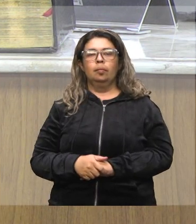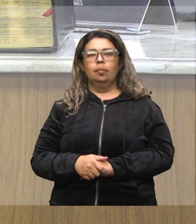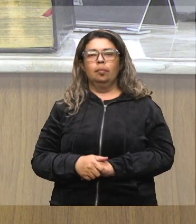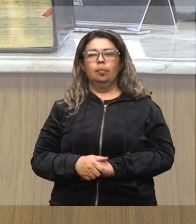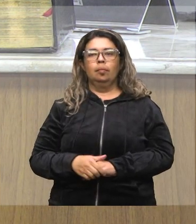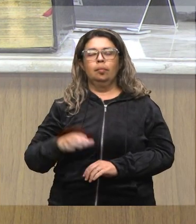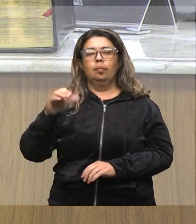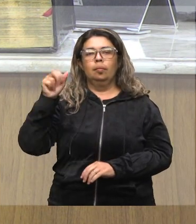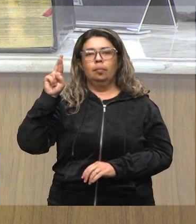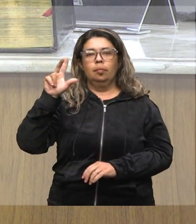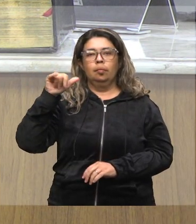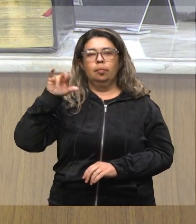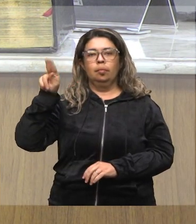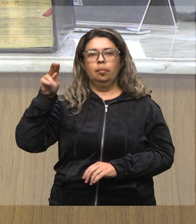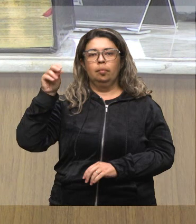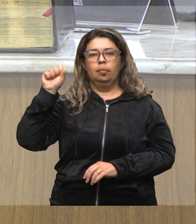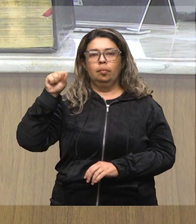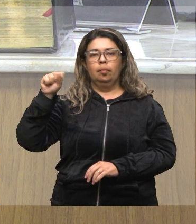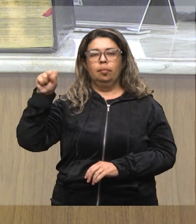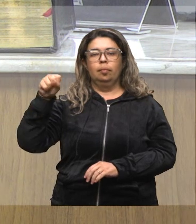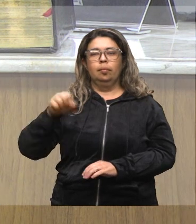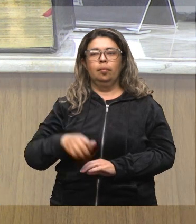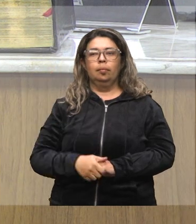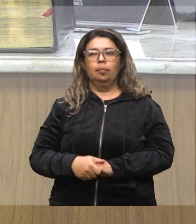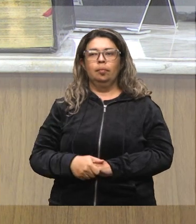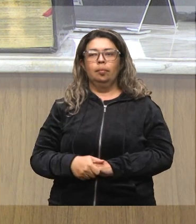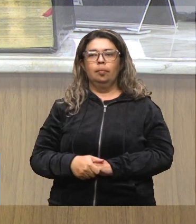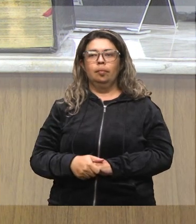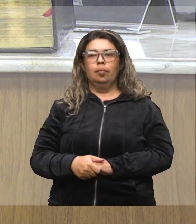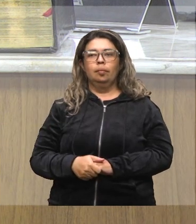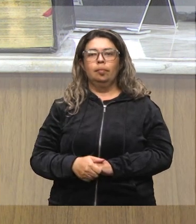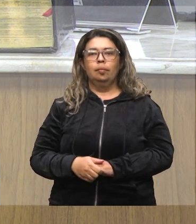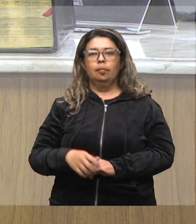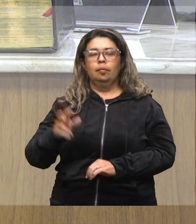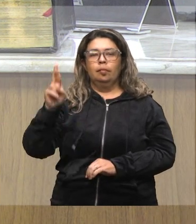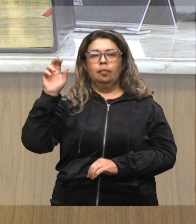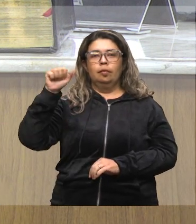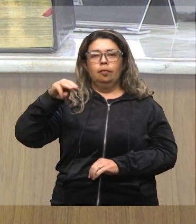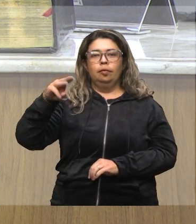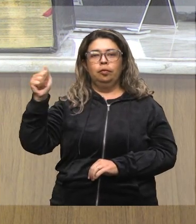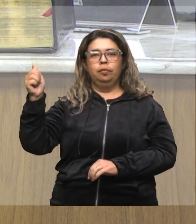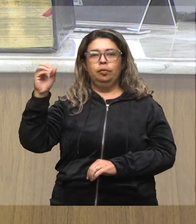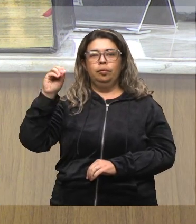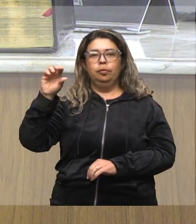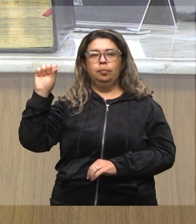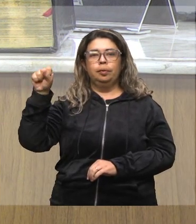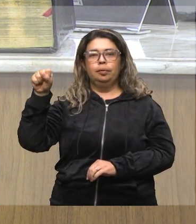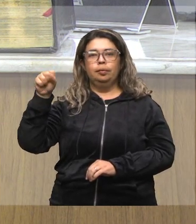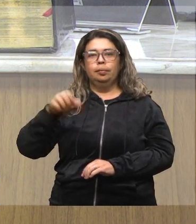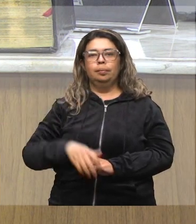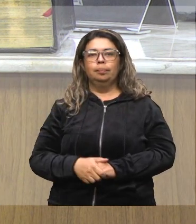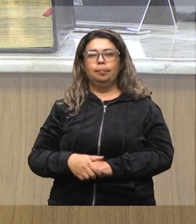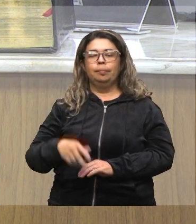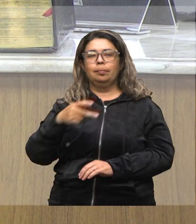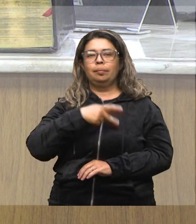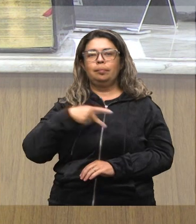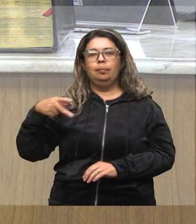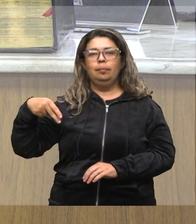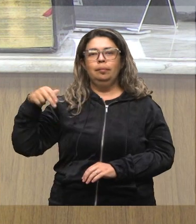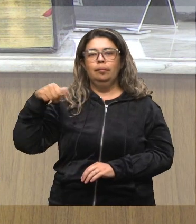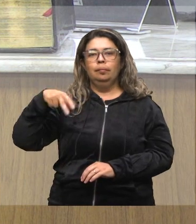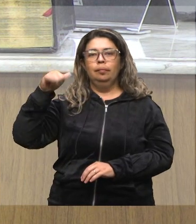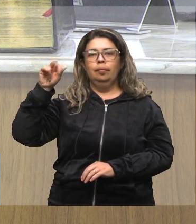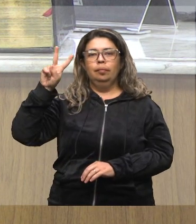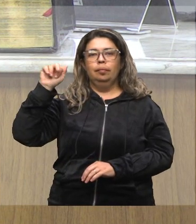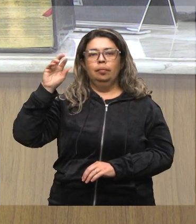José Carlos Silva Beitum. Carlinhos vota sim. Luiz Antônio Ramon. Ramon vota sim. Nivaldo dos Santos. Sim.